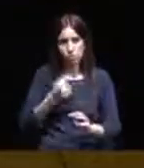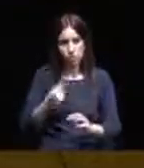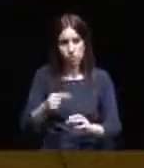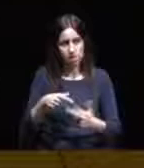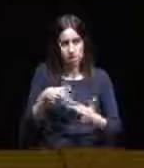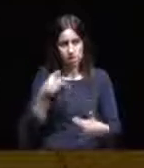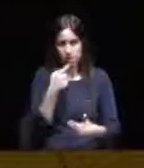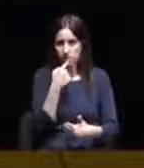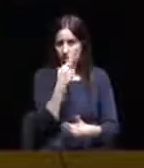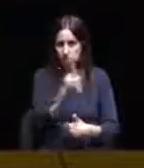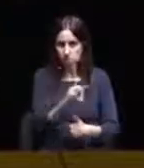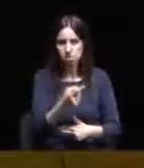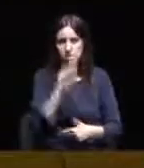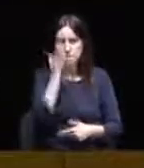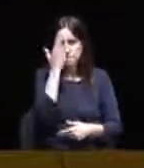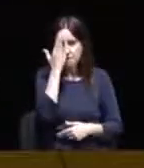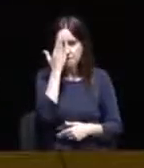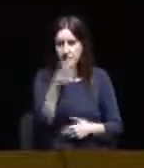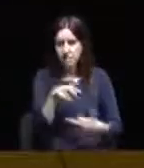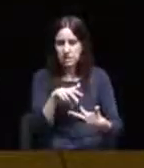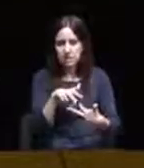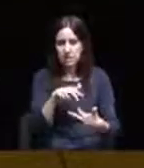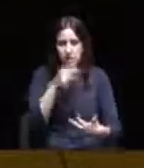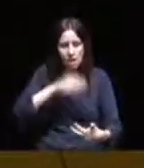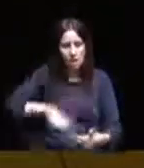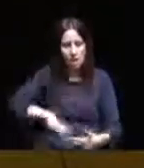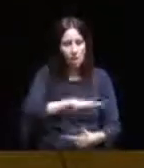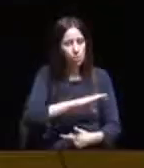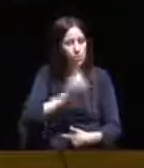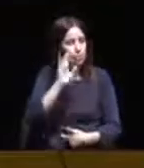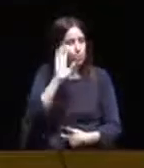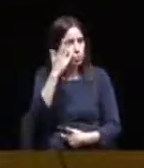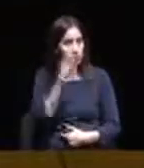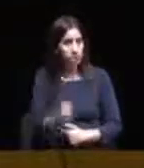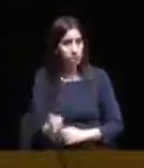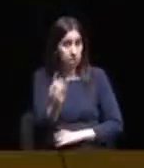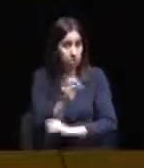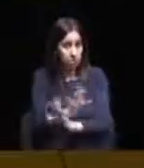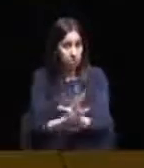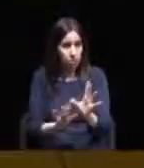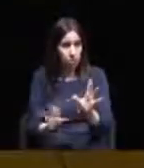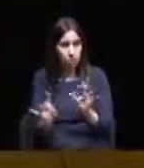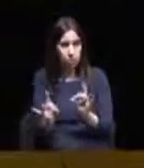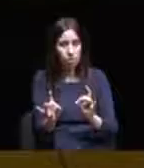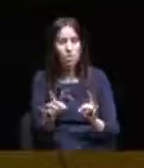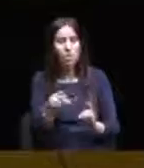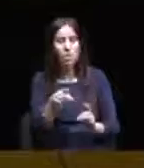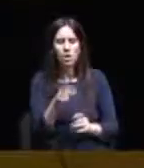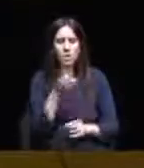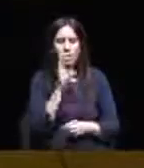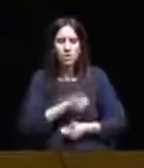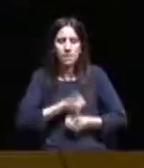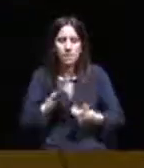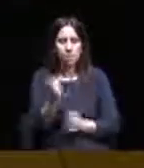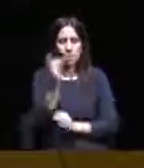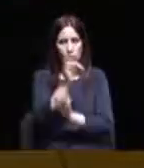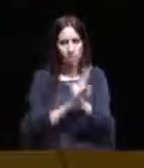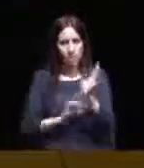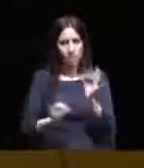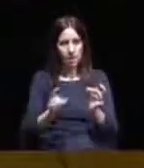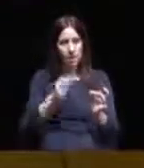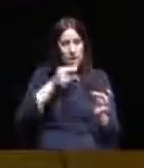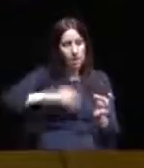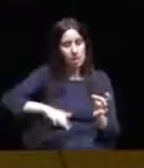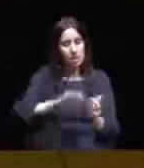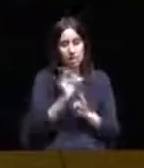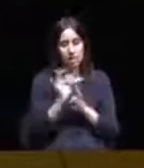Câmara, que afirmou que são, porventura, dos terrenos mais importantes até a nível europeu e que nenhuma capital europeia hoje tem um